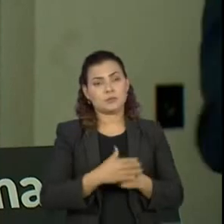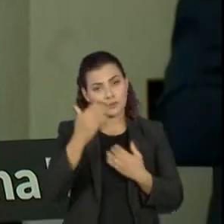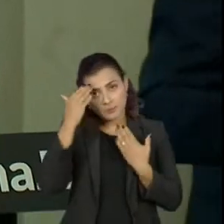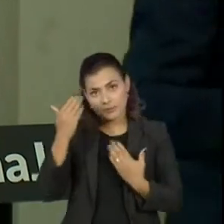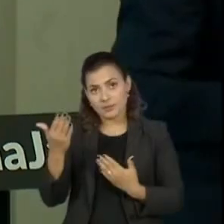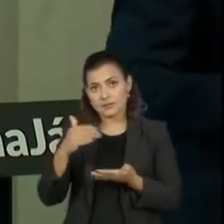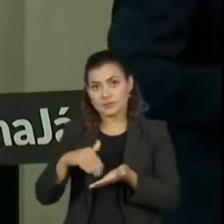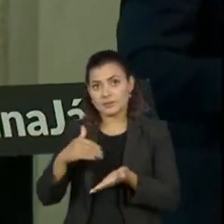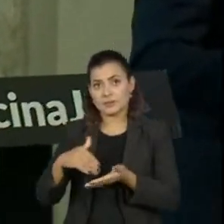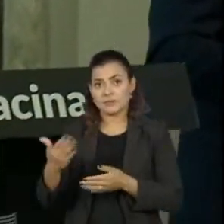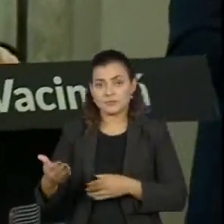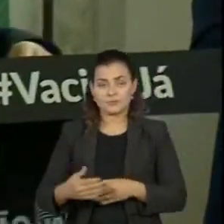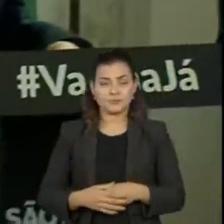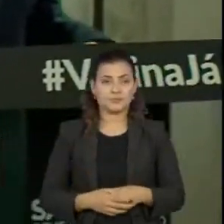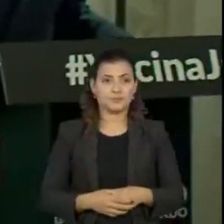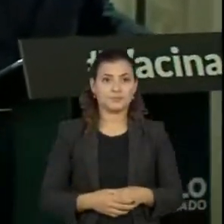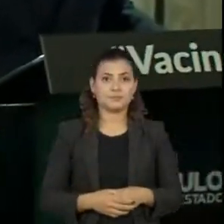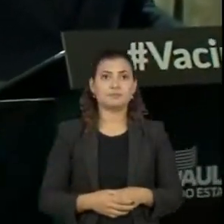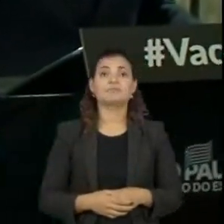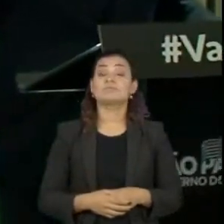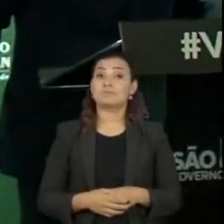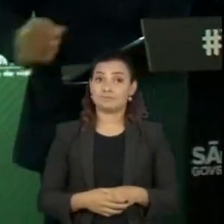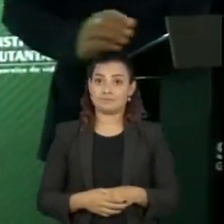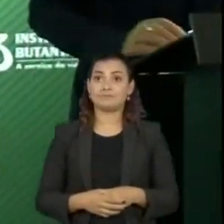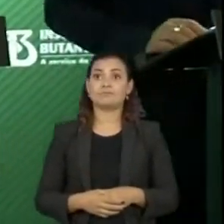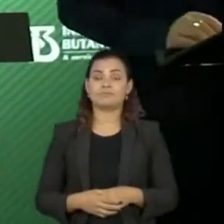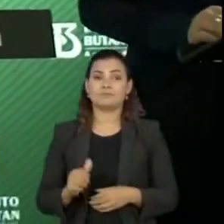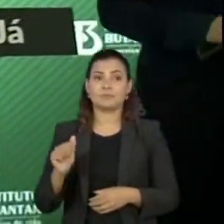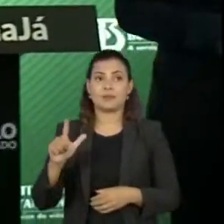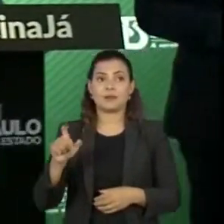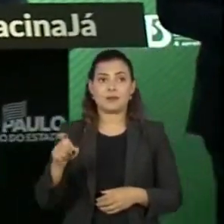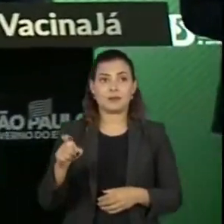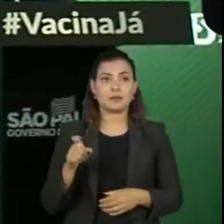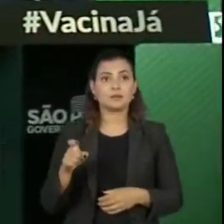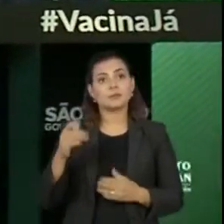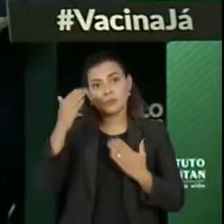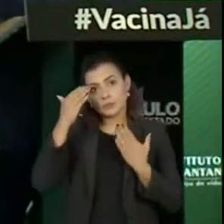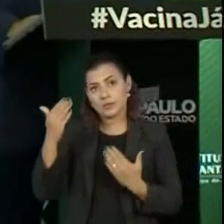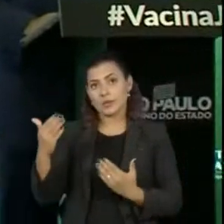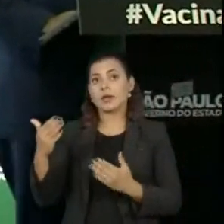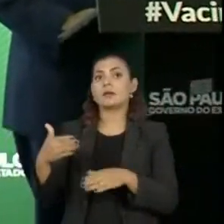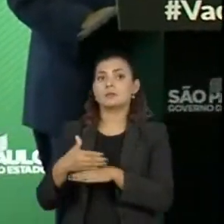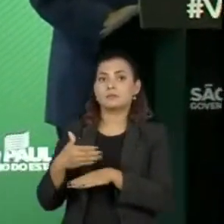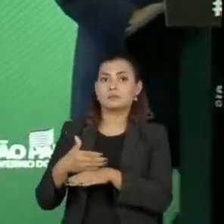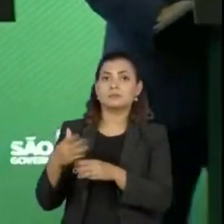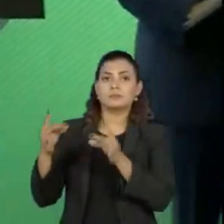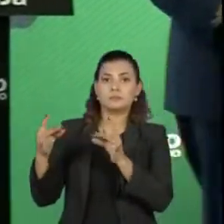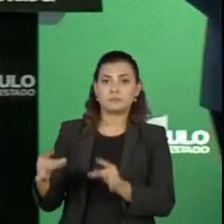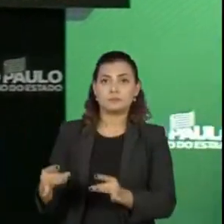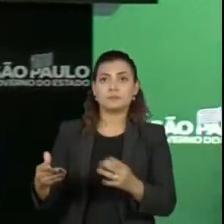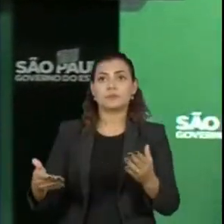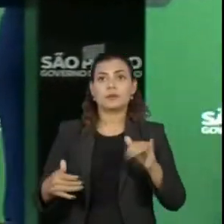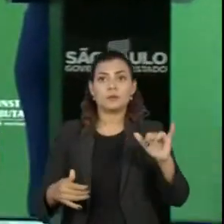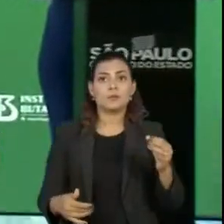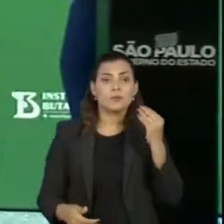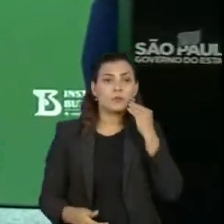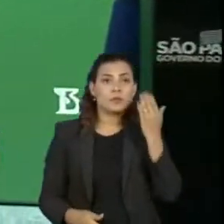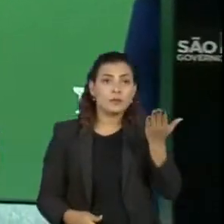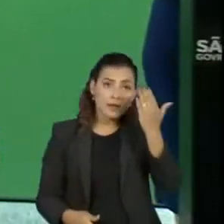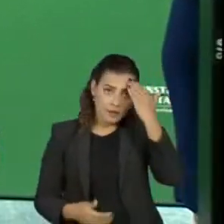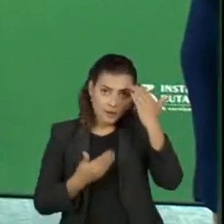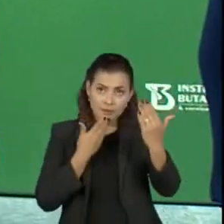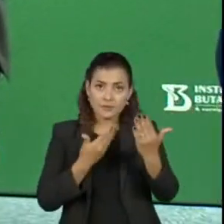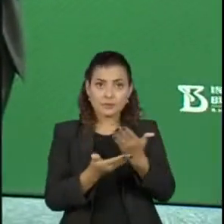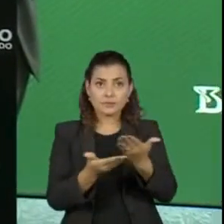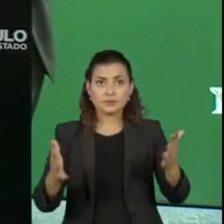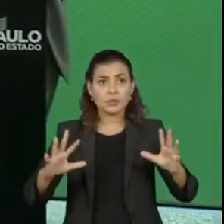obrigado, secretário. Muito bem, doutor Alex Precioso, muito obrigado pela sua intervenção. Quero aproveitar e agradecer